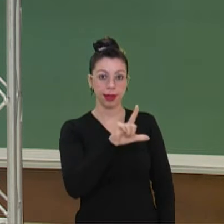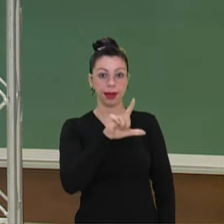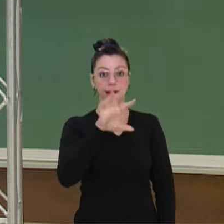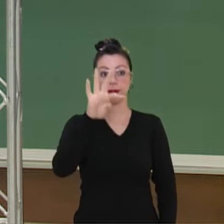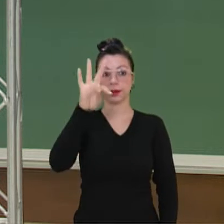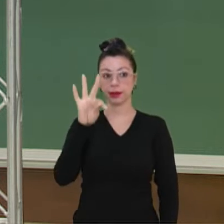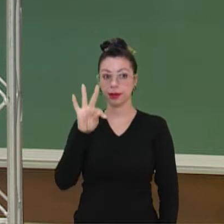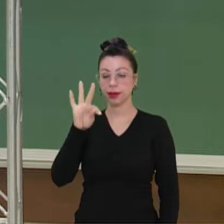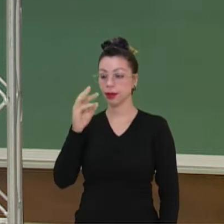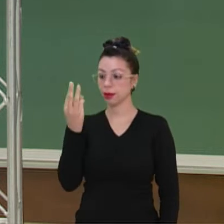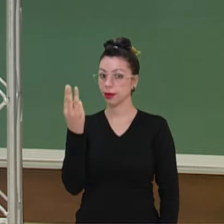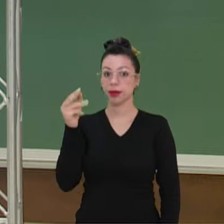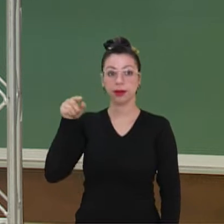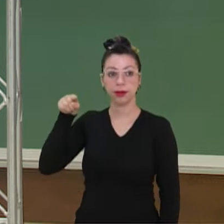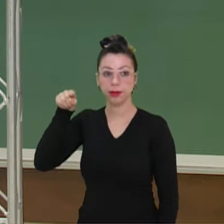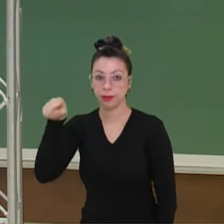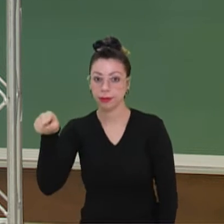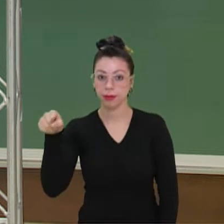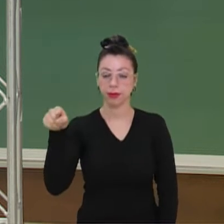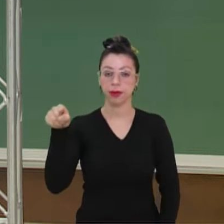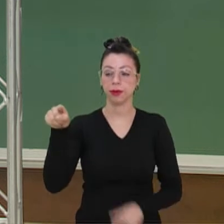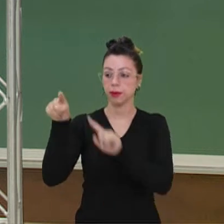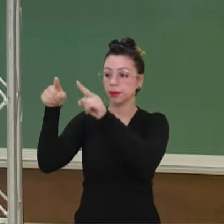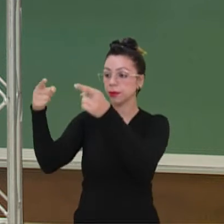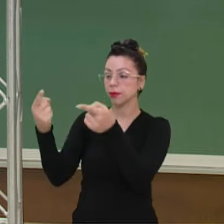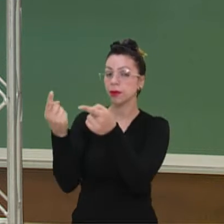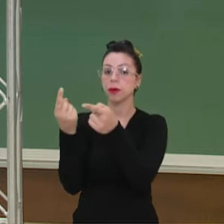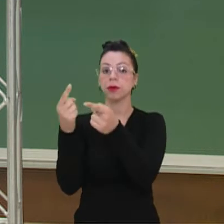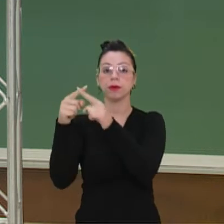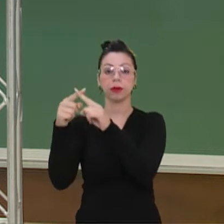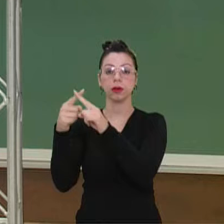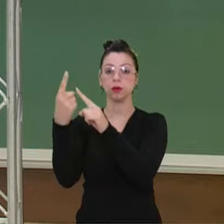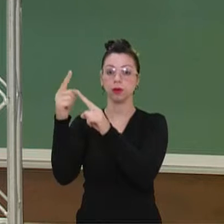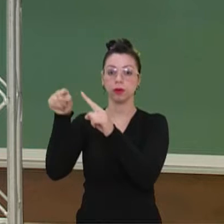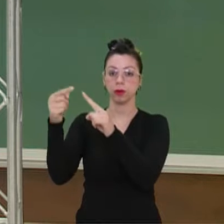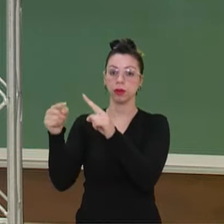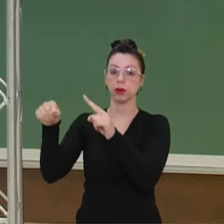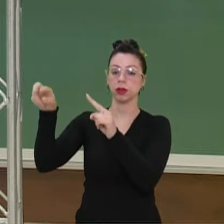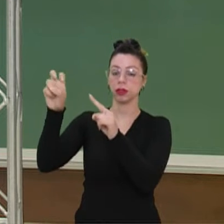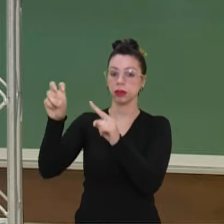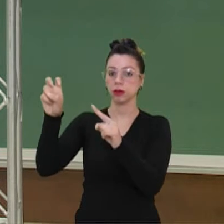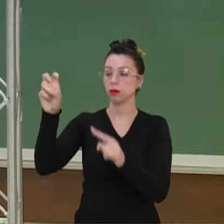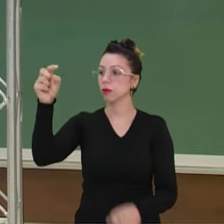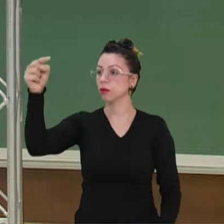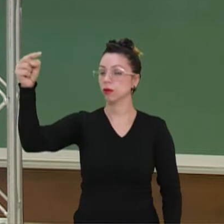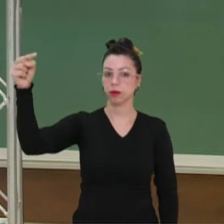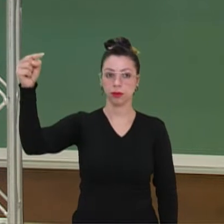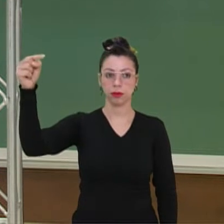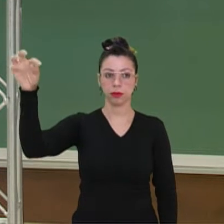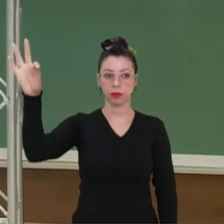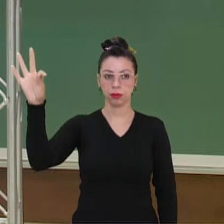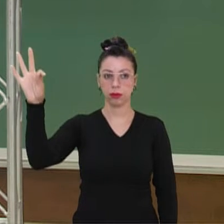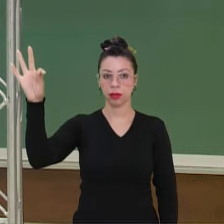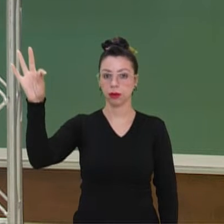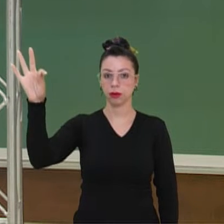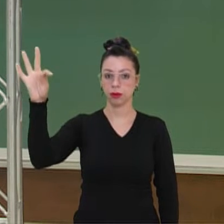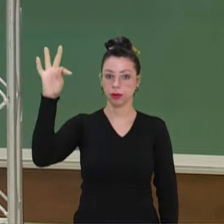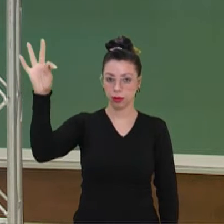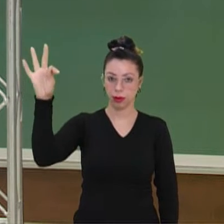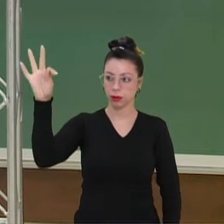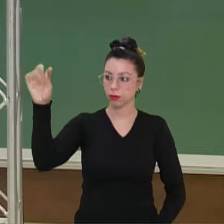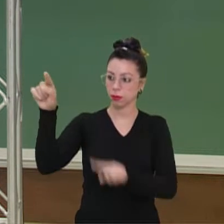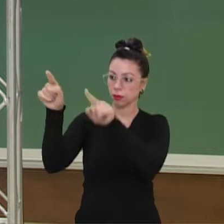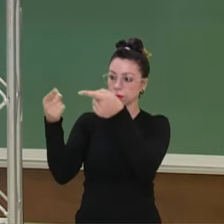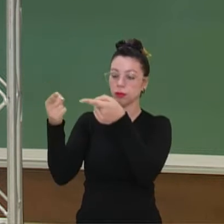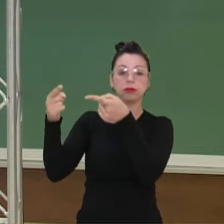3.000 vezes, abre parênteses, 1,5 elevado a T, ok? Fecha parênteses, tá? Fecha parênteses